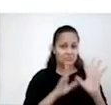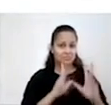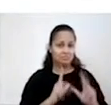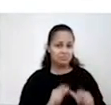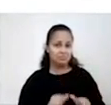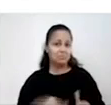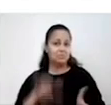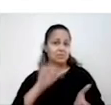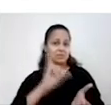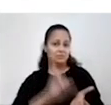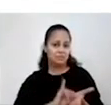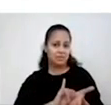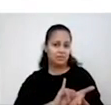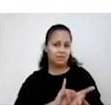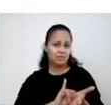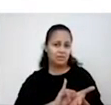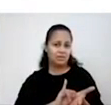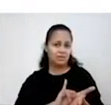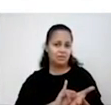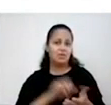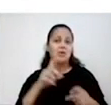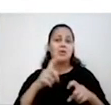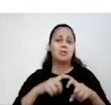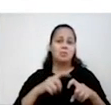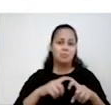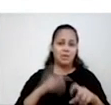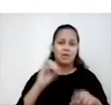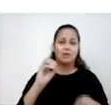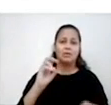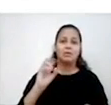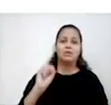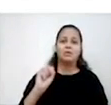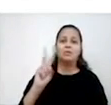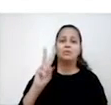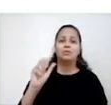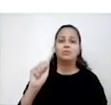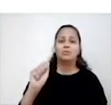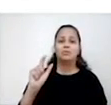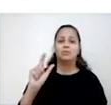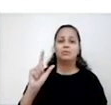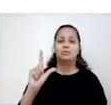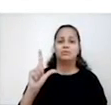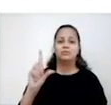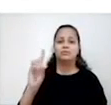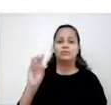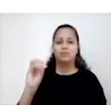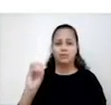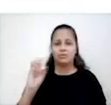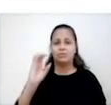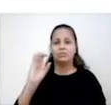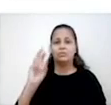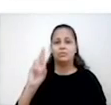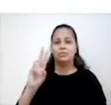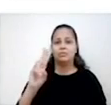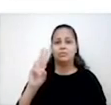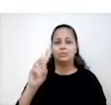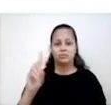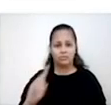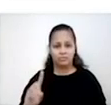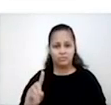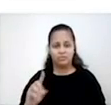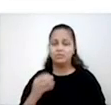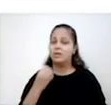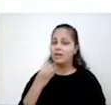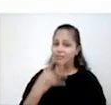capital, que era idealizada pelo médico sanitarista Oswaldo Cruz. Então tinha boas intenções. Só